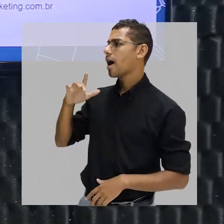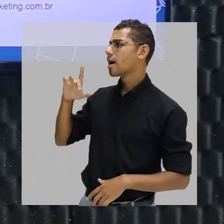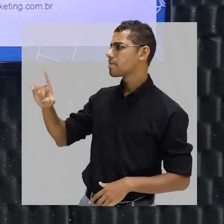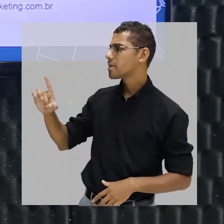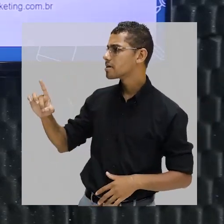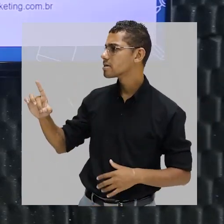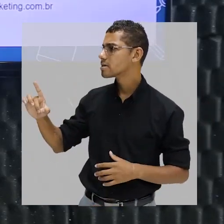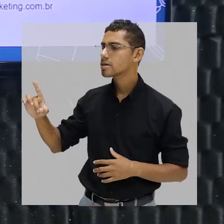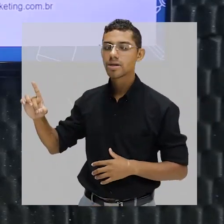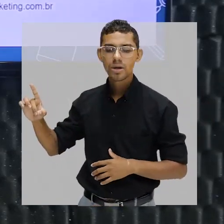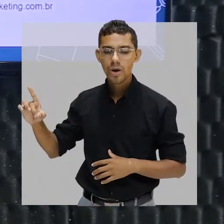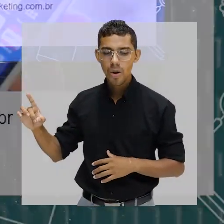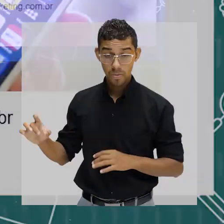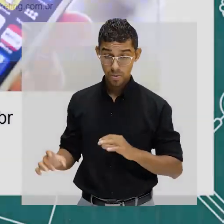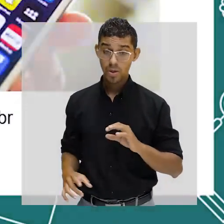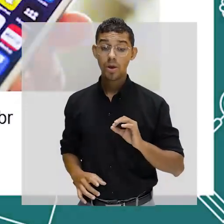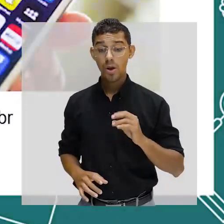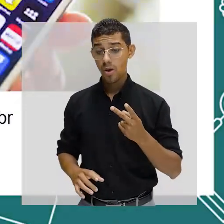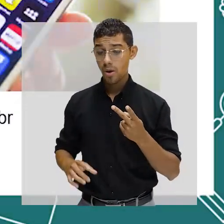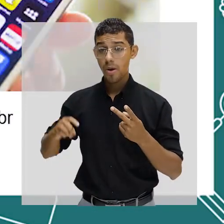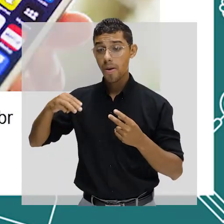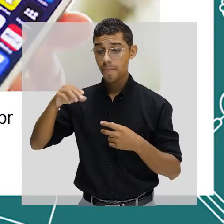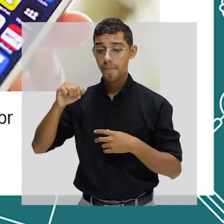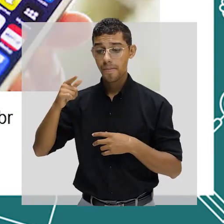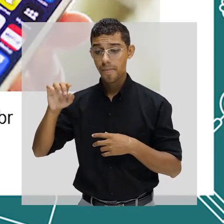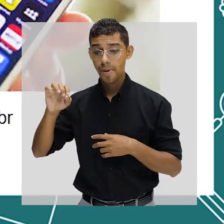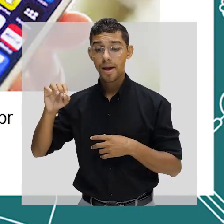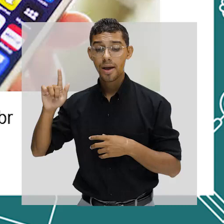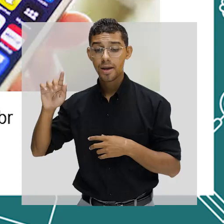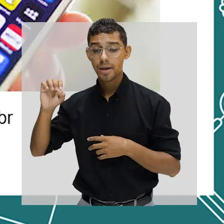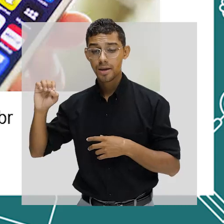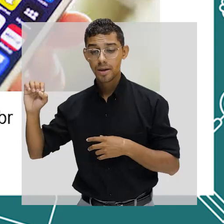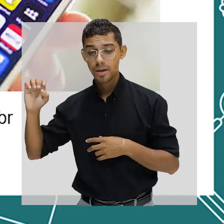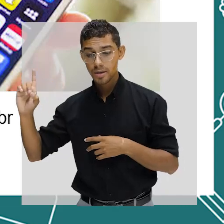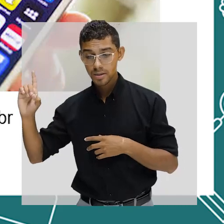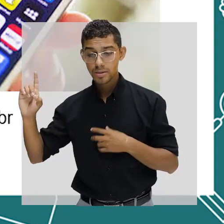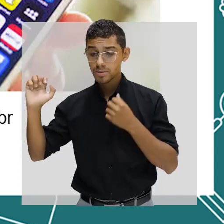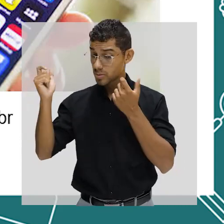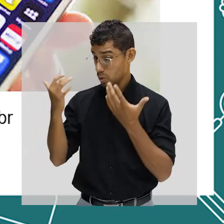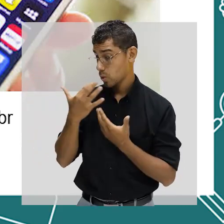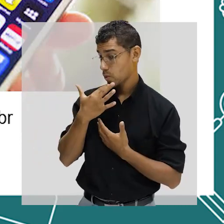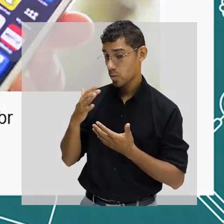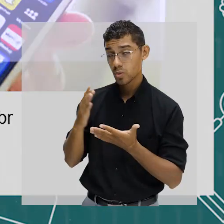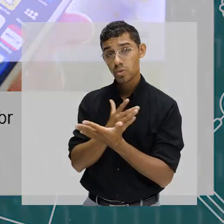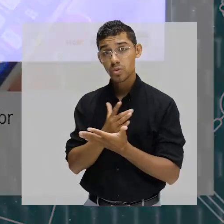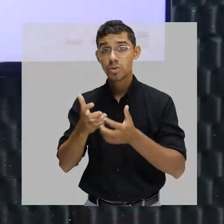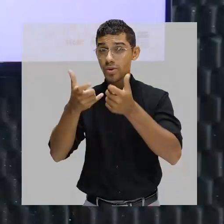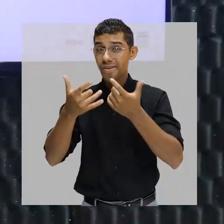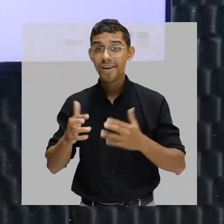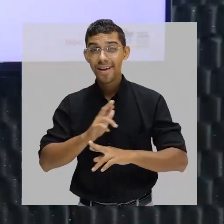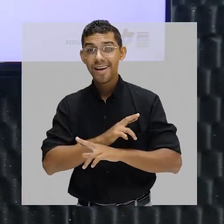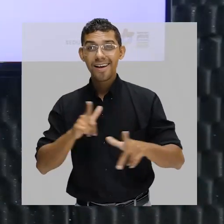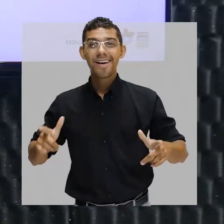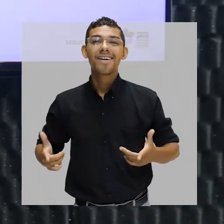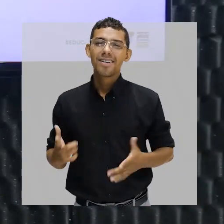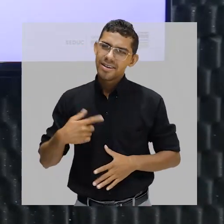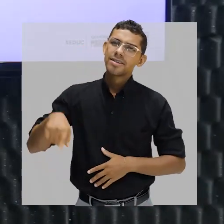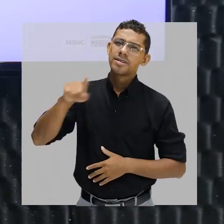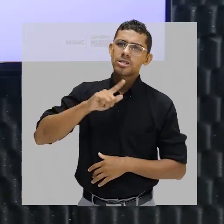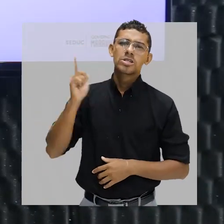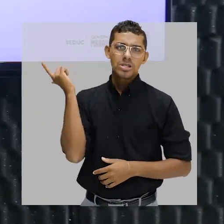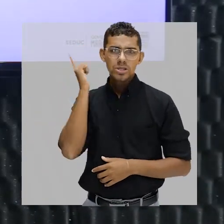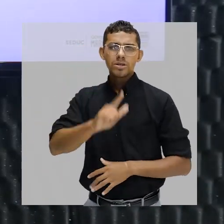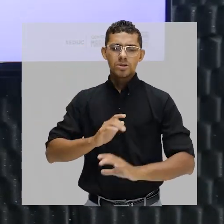my God, tá? Enfim, essas expressões que a gente vem vendo aí escritas de uma forma diferente para que